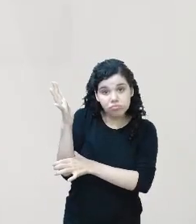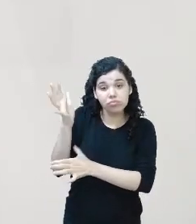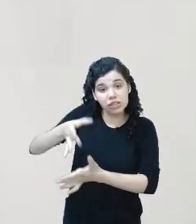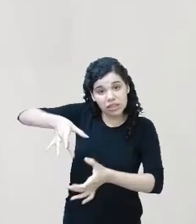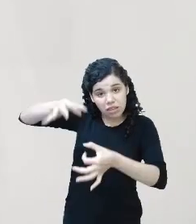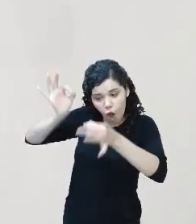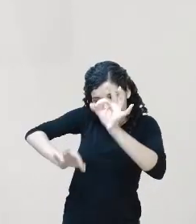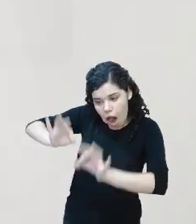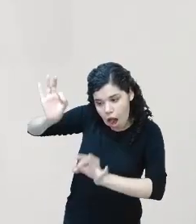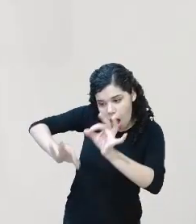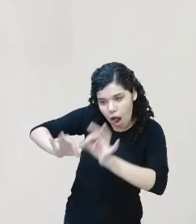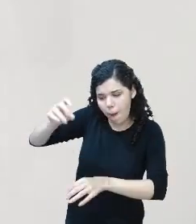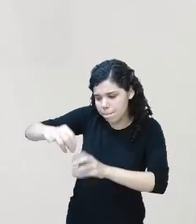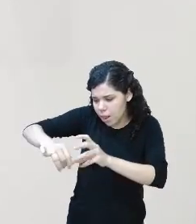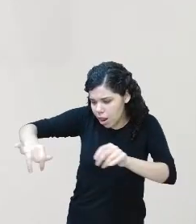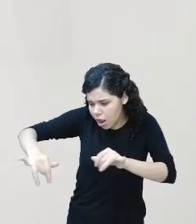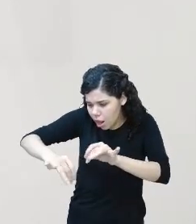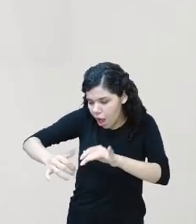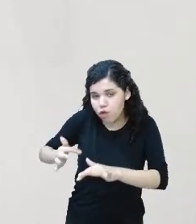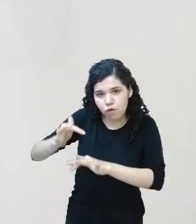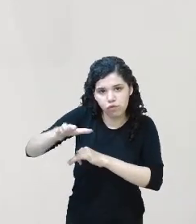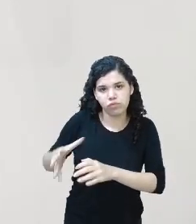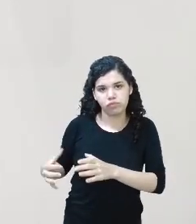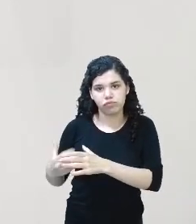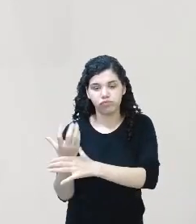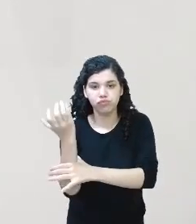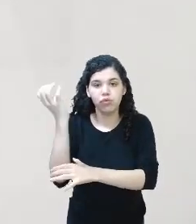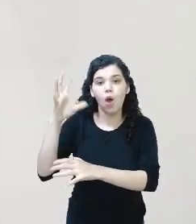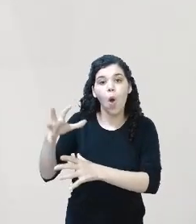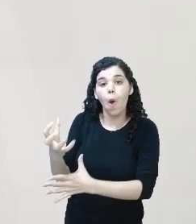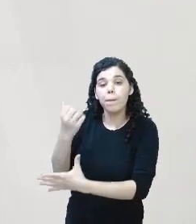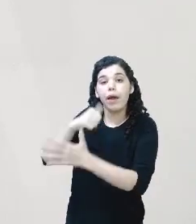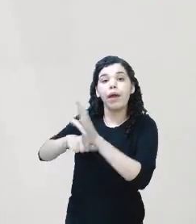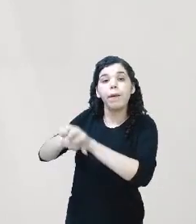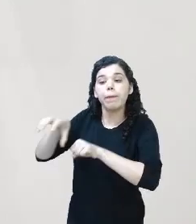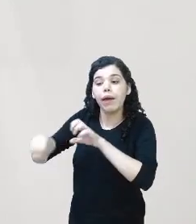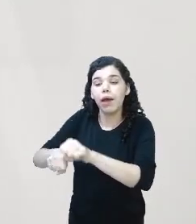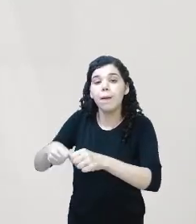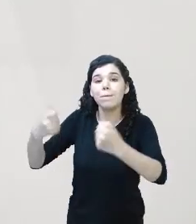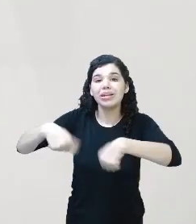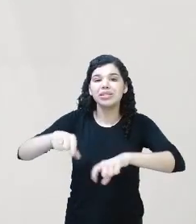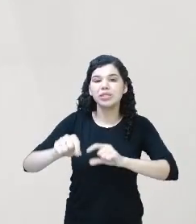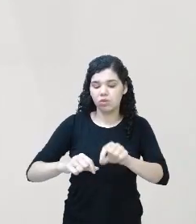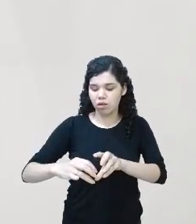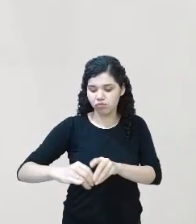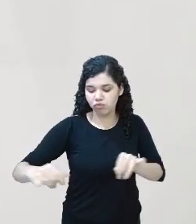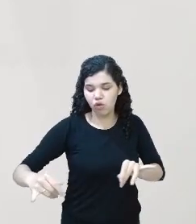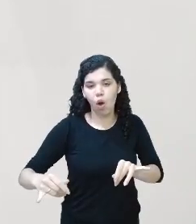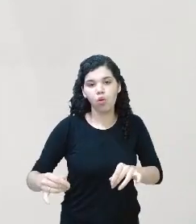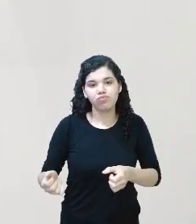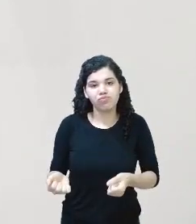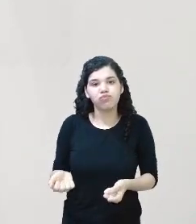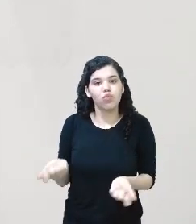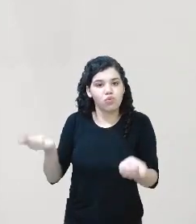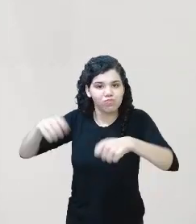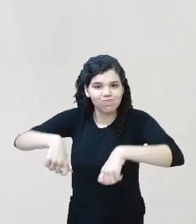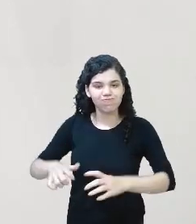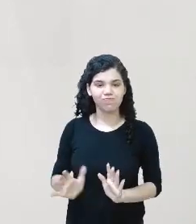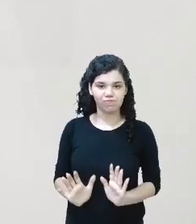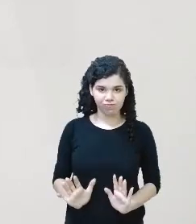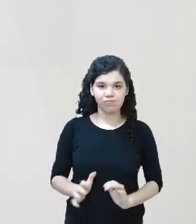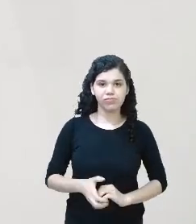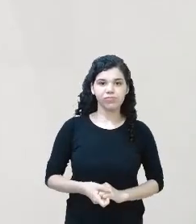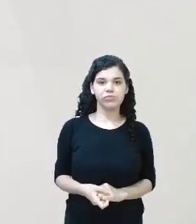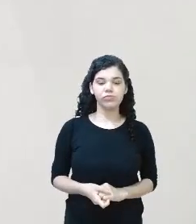ser preparado, plantado, colhido, eu preciso que o meu solo dê condições para isso,